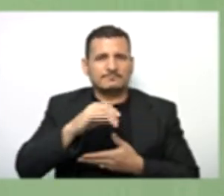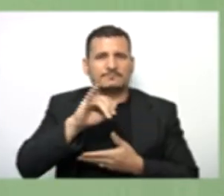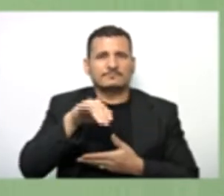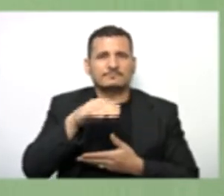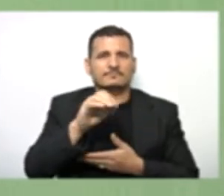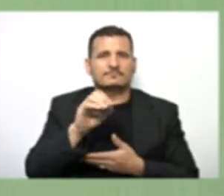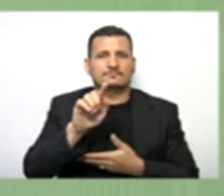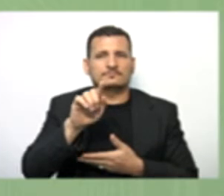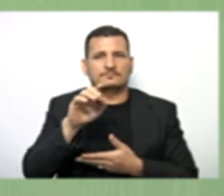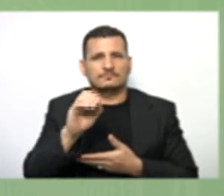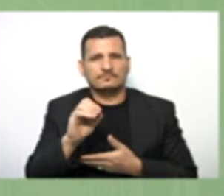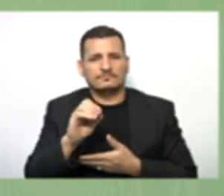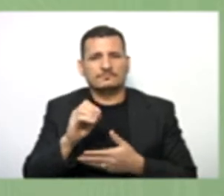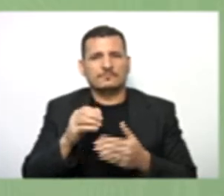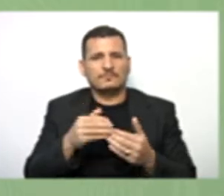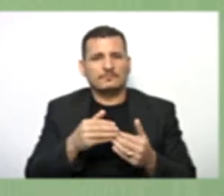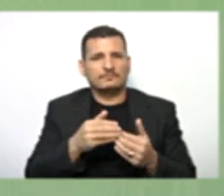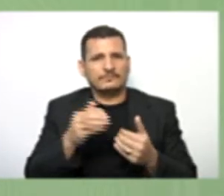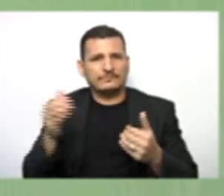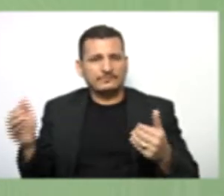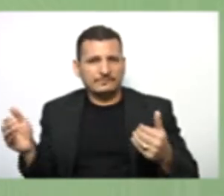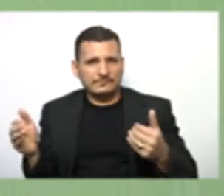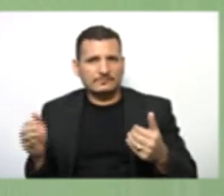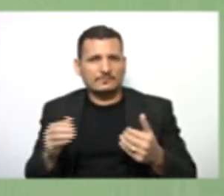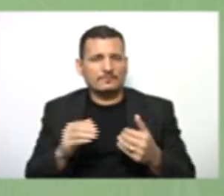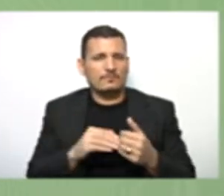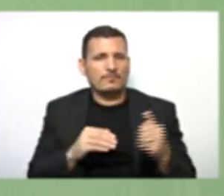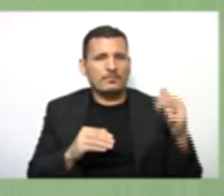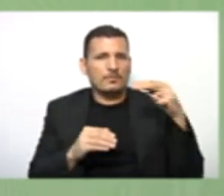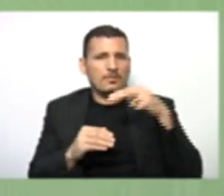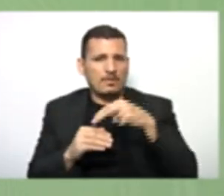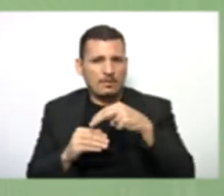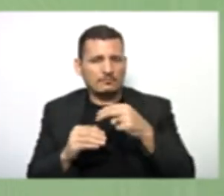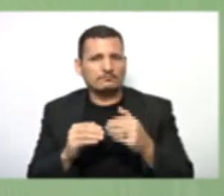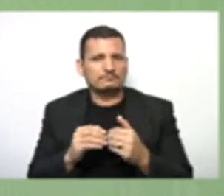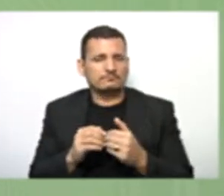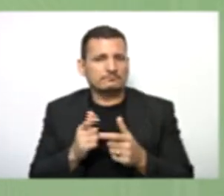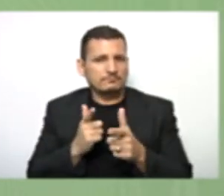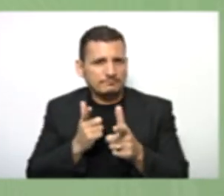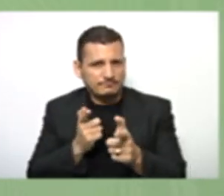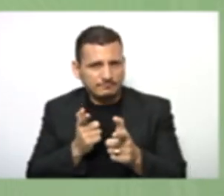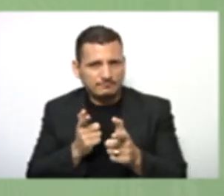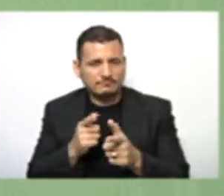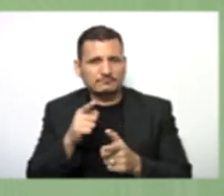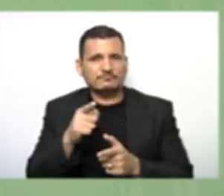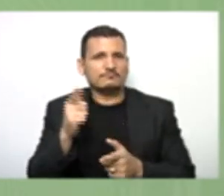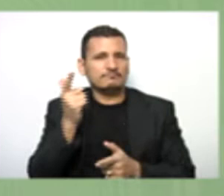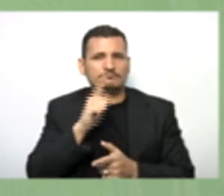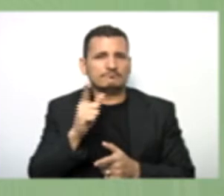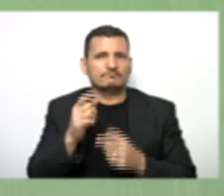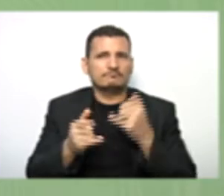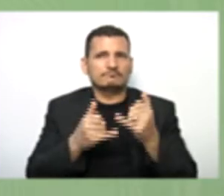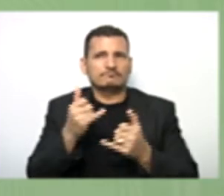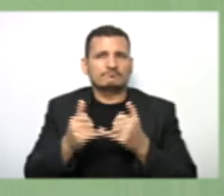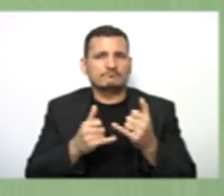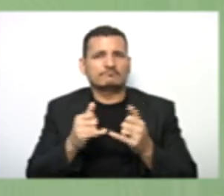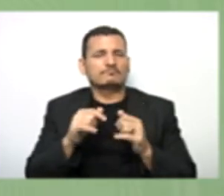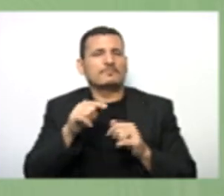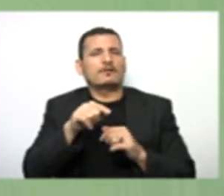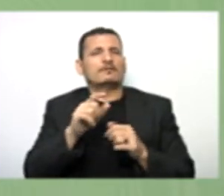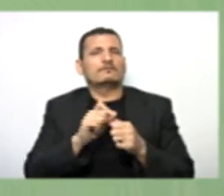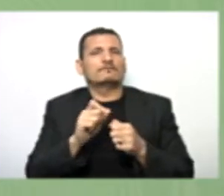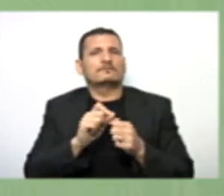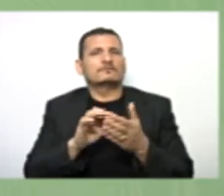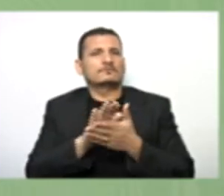para avançar, né? Para pular, para atirar. Então, você não consegue jogar e deixando simplesmente ali sem fazer nada,